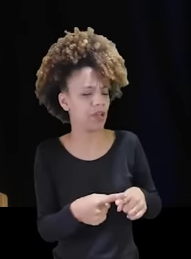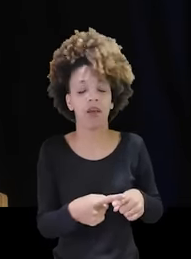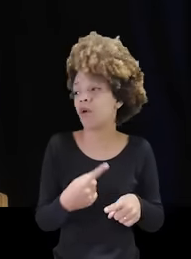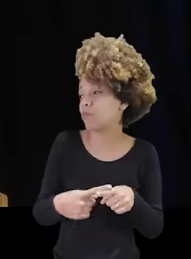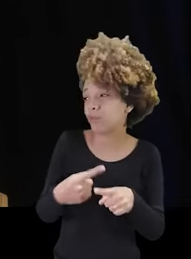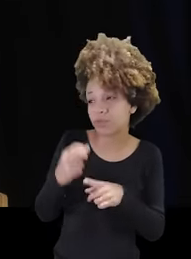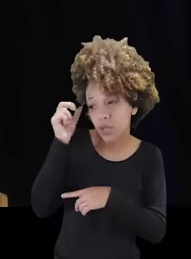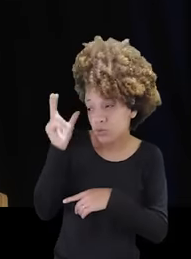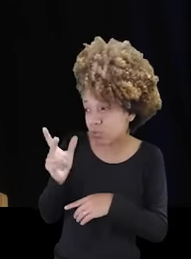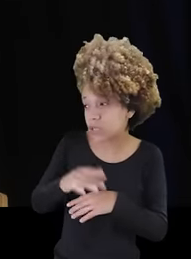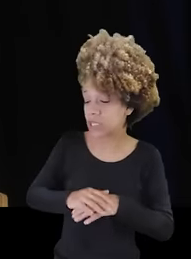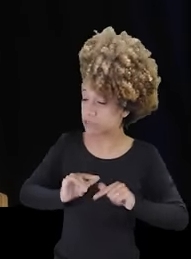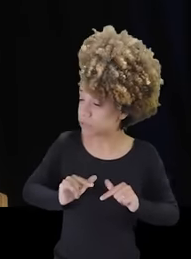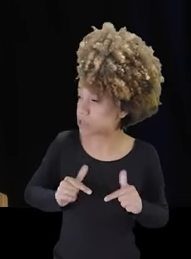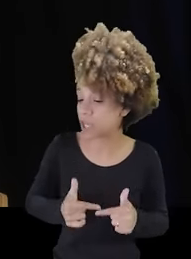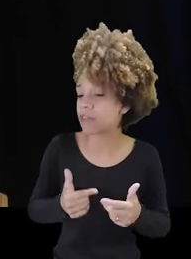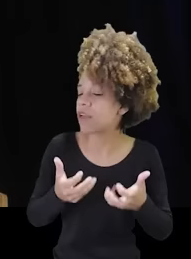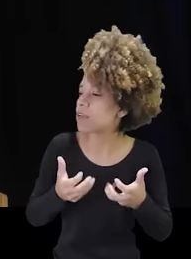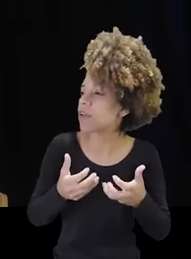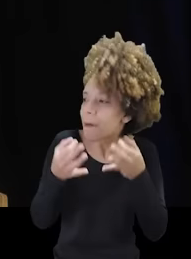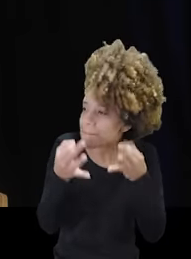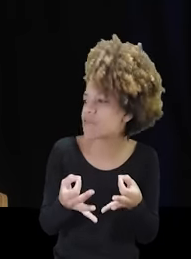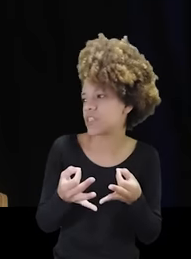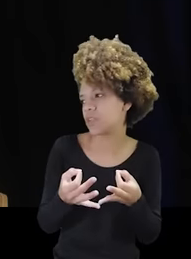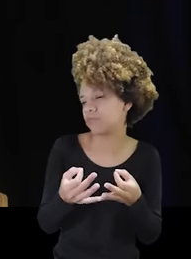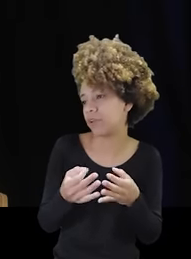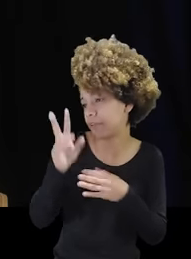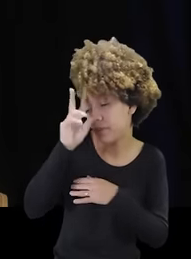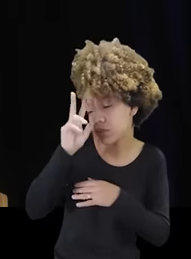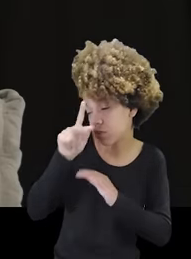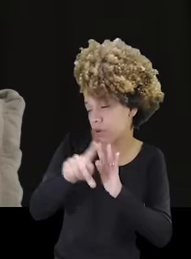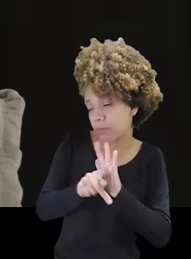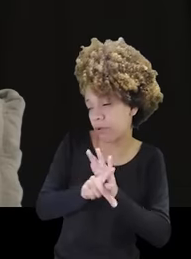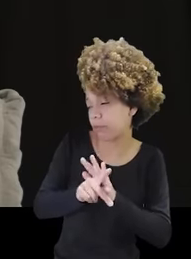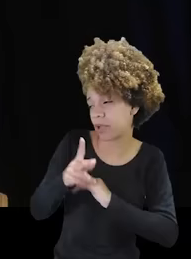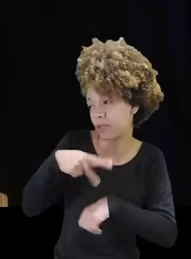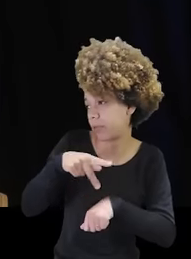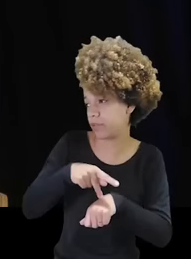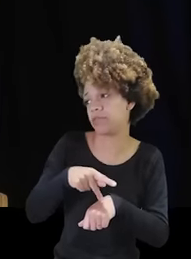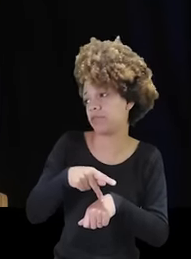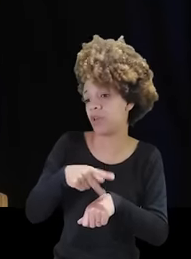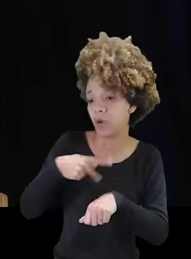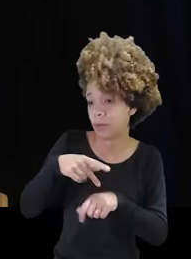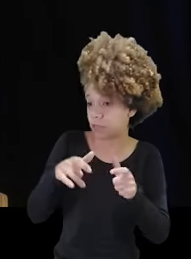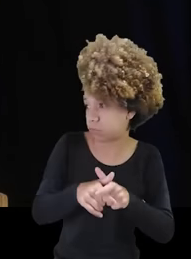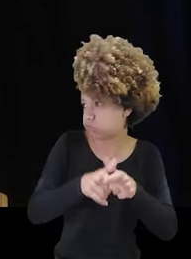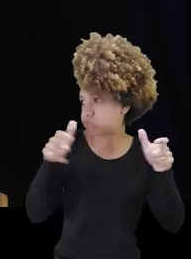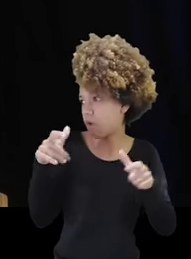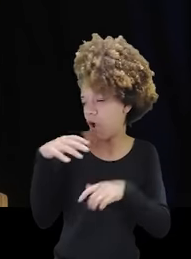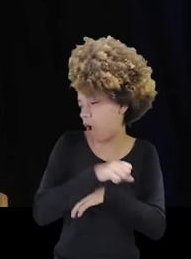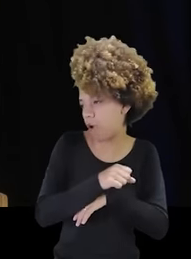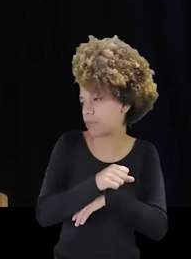esforçados e querem muito que as coisas dê certo até que é uma coisa histórica do país assim o país que cresceu rápido